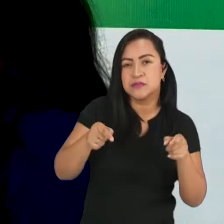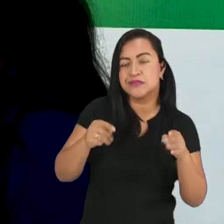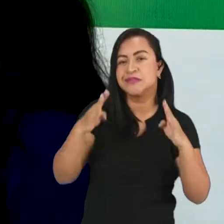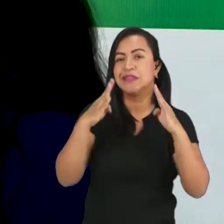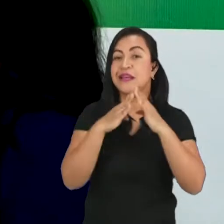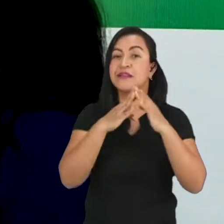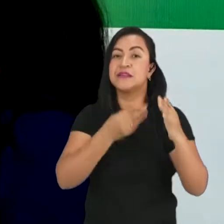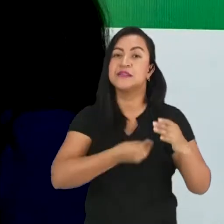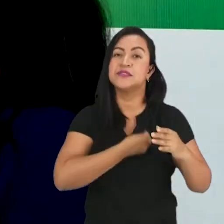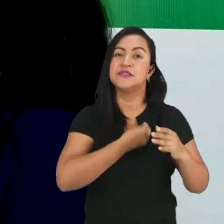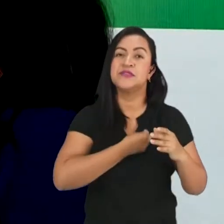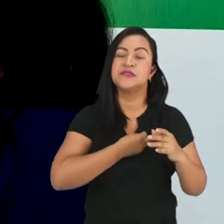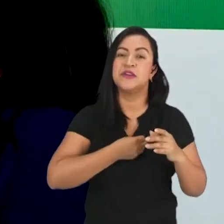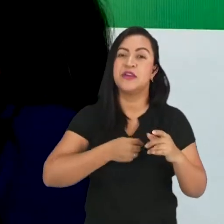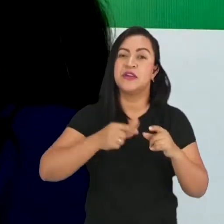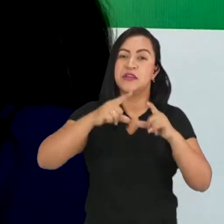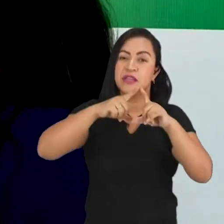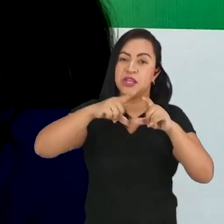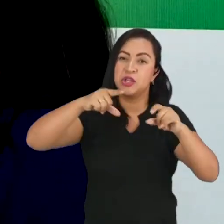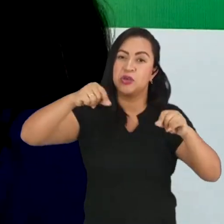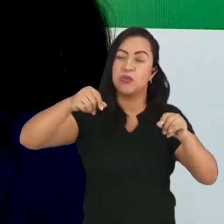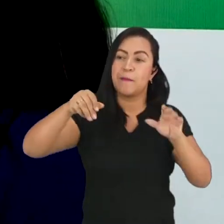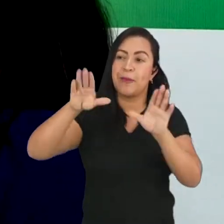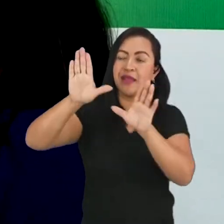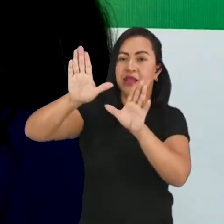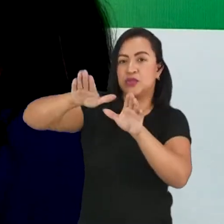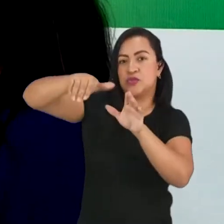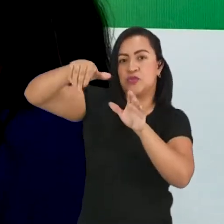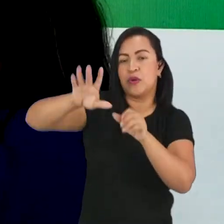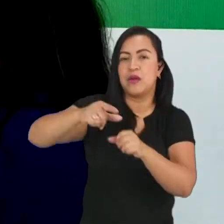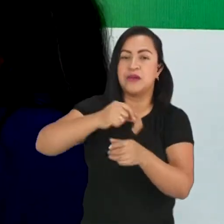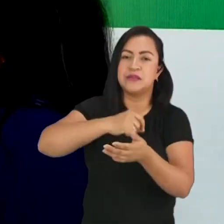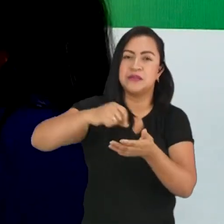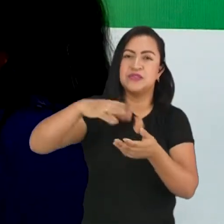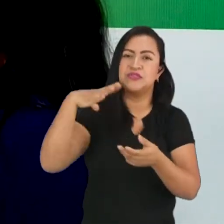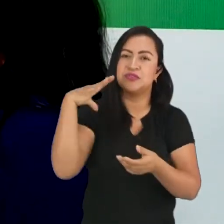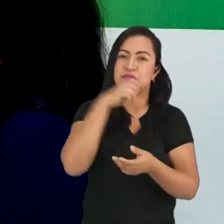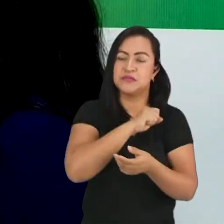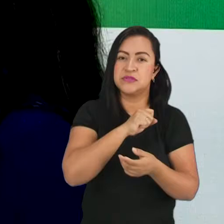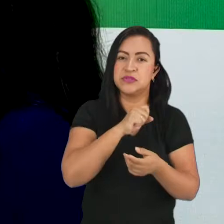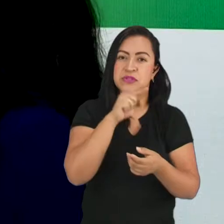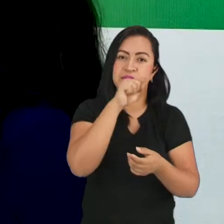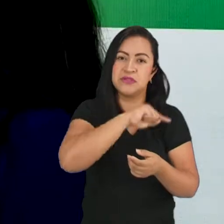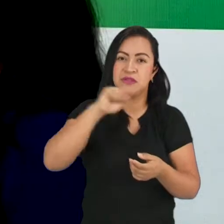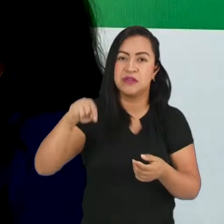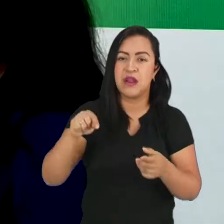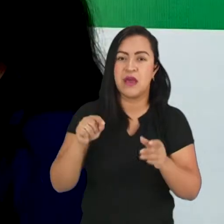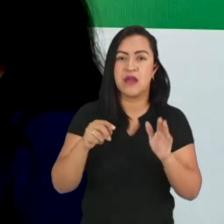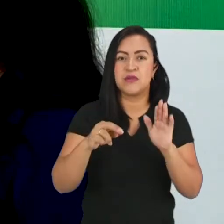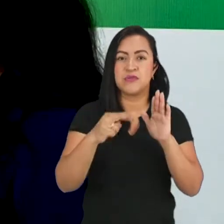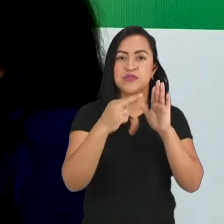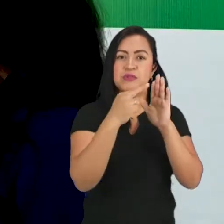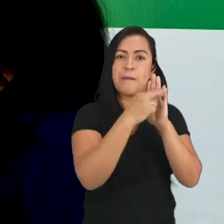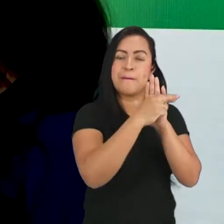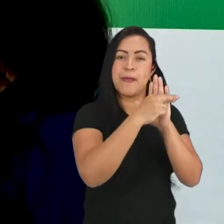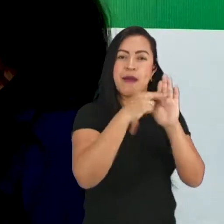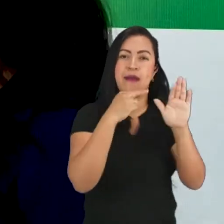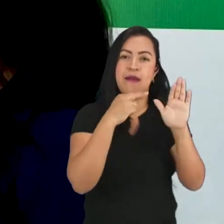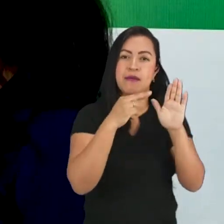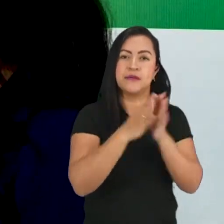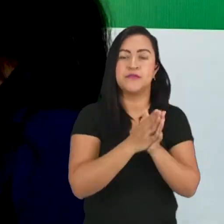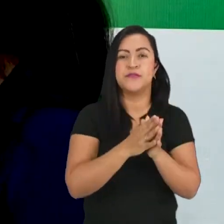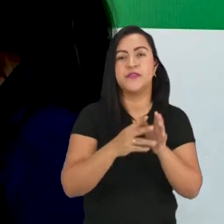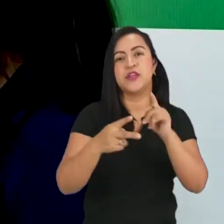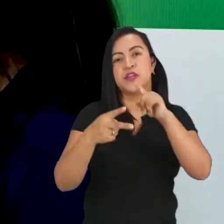Com uma pena de asa ligeira, fecham inimitáveis parágrafos. Em seguida, duas